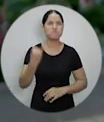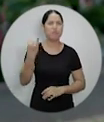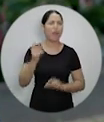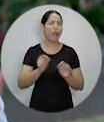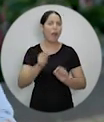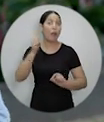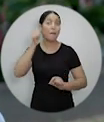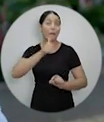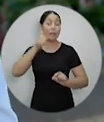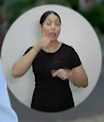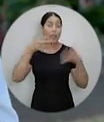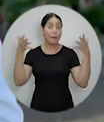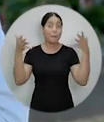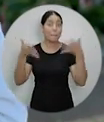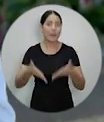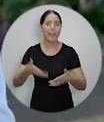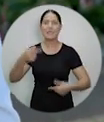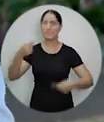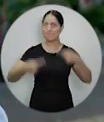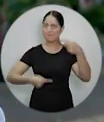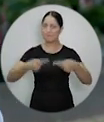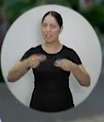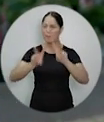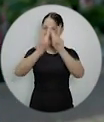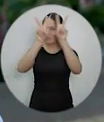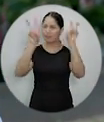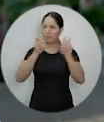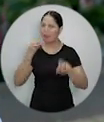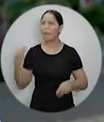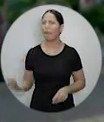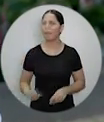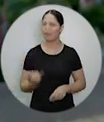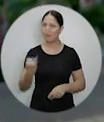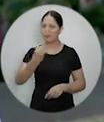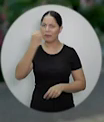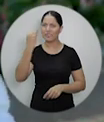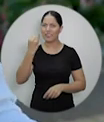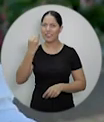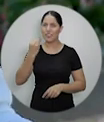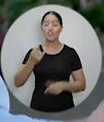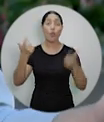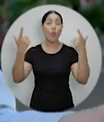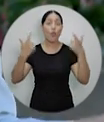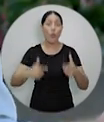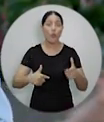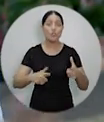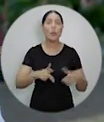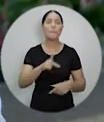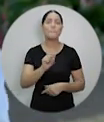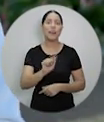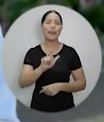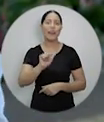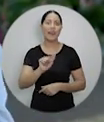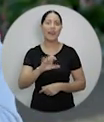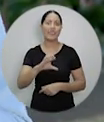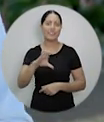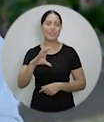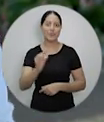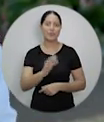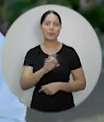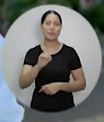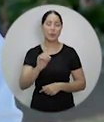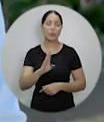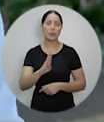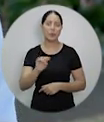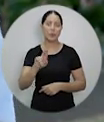as mulheres na política. E para marcar a discussão sobre o assunto, viemos ao Palácio do Buriti, sede